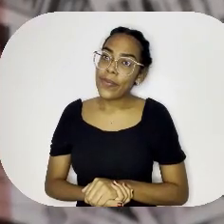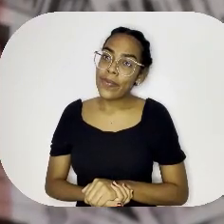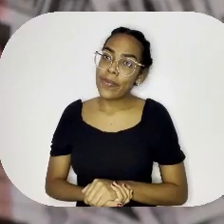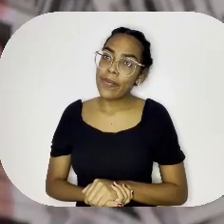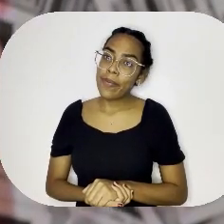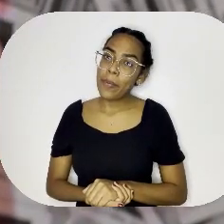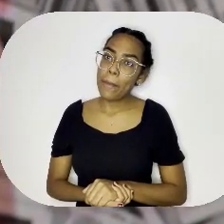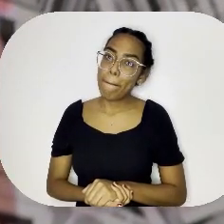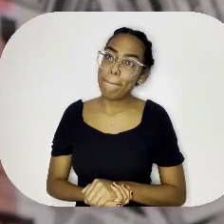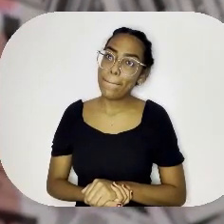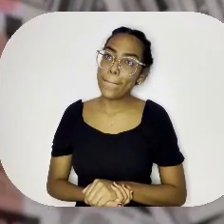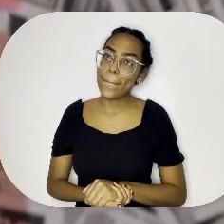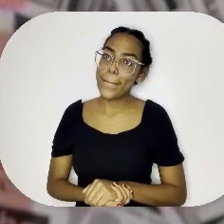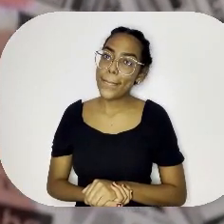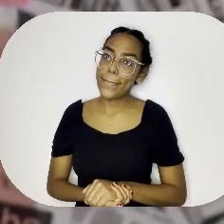feliz.